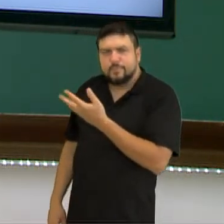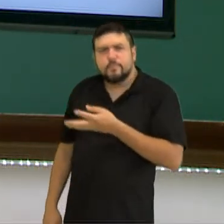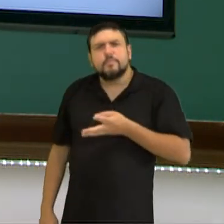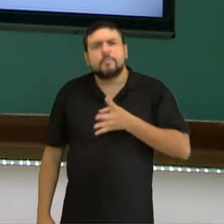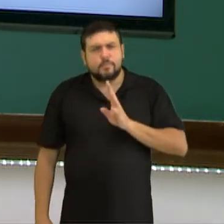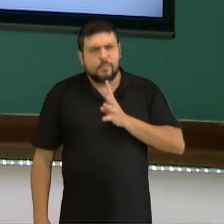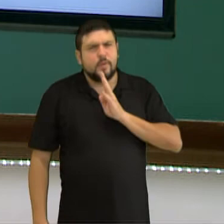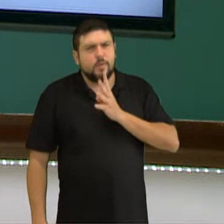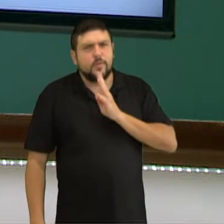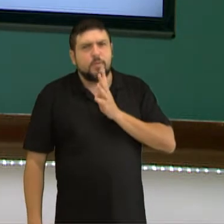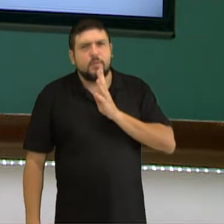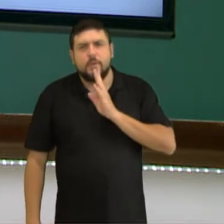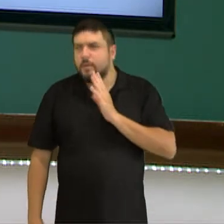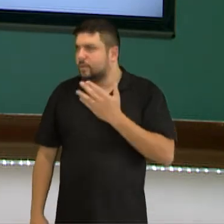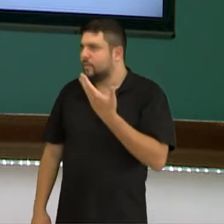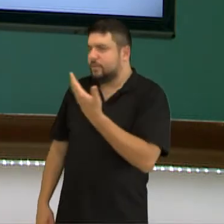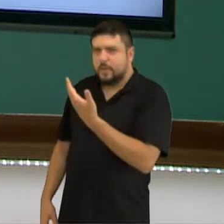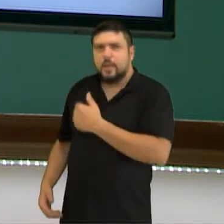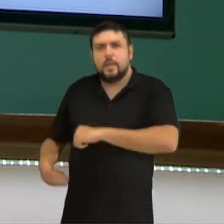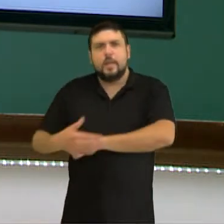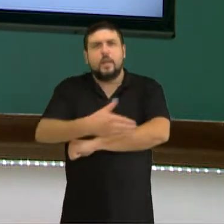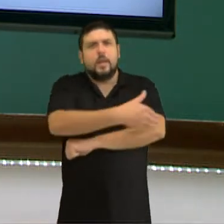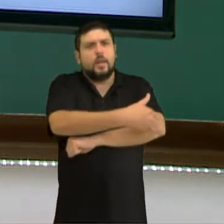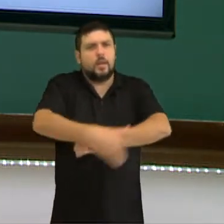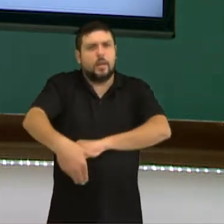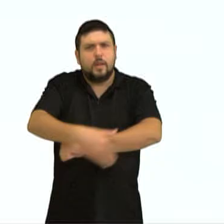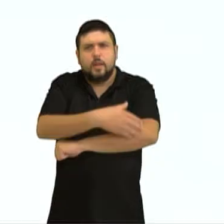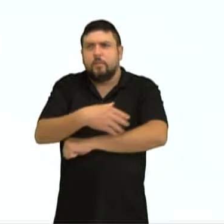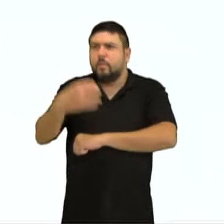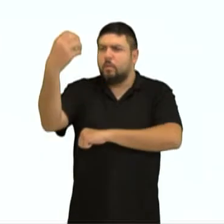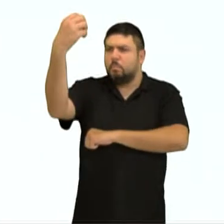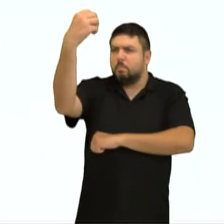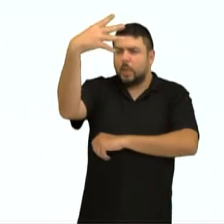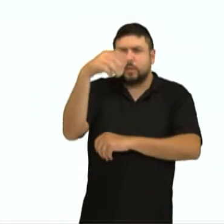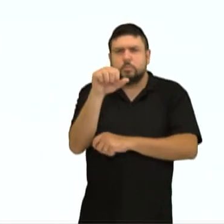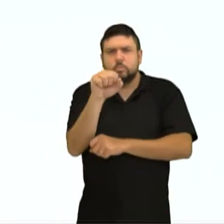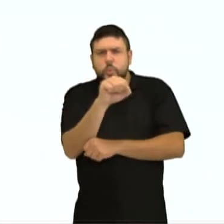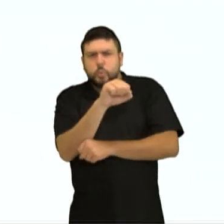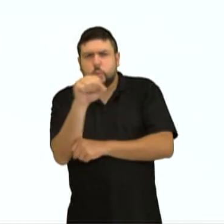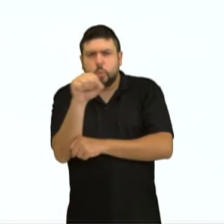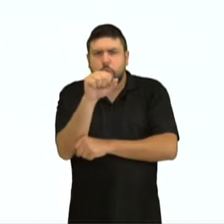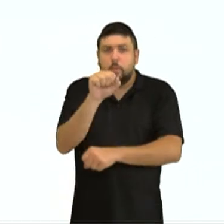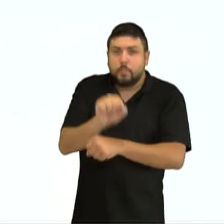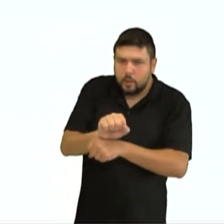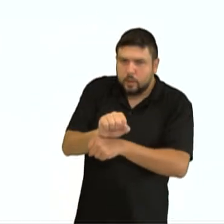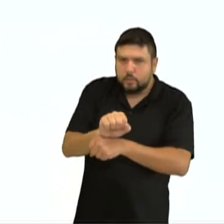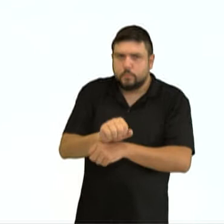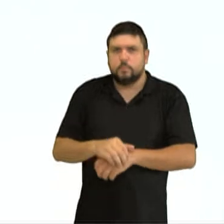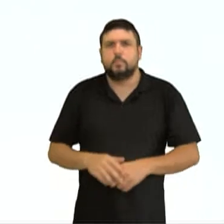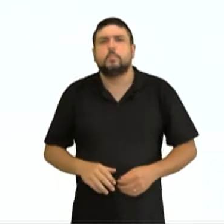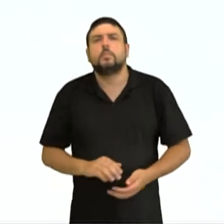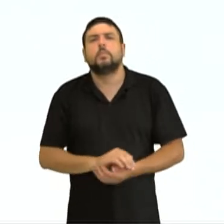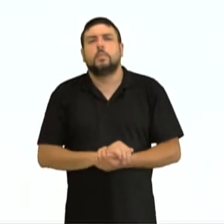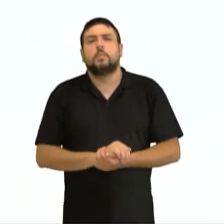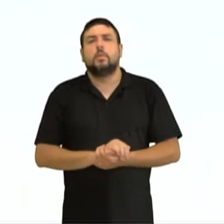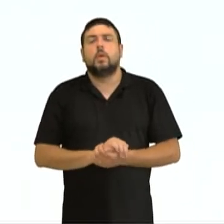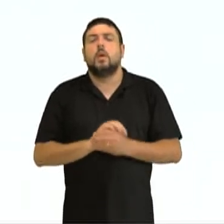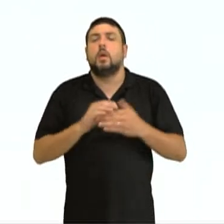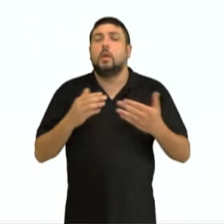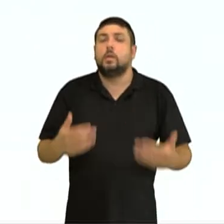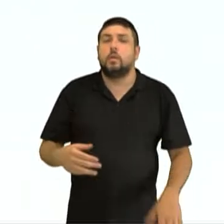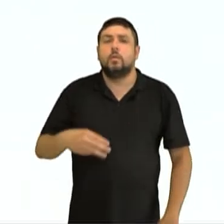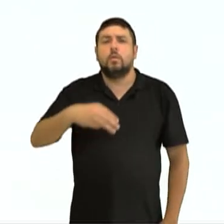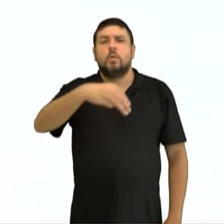exemplo do semáforo que a gente tem normalmente aí no dia a dia que a gente vê. Para a gente falar de moral, eu vou usar esse exemplo. Então, primeiro, o